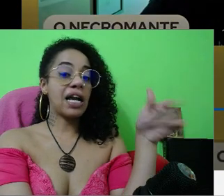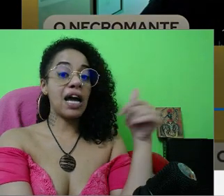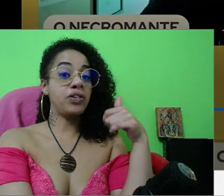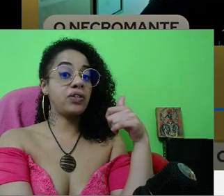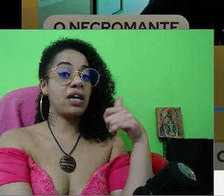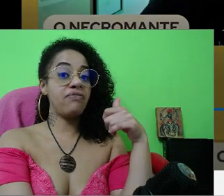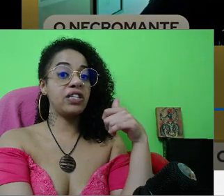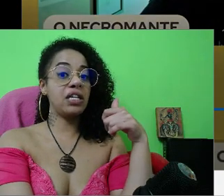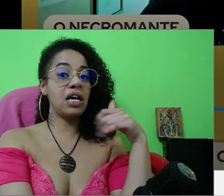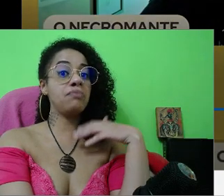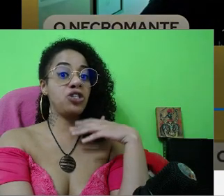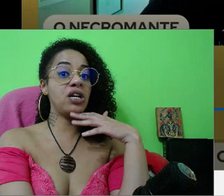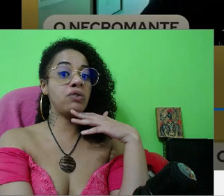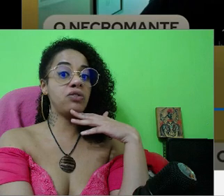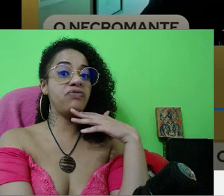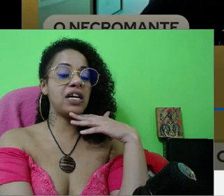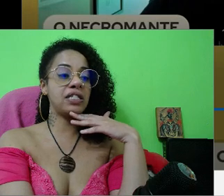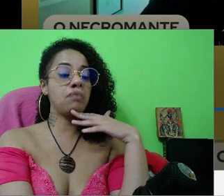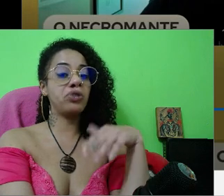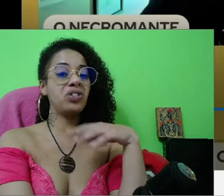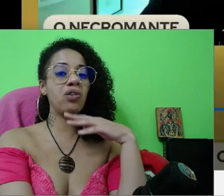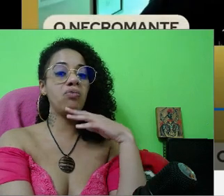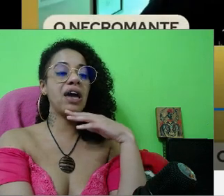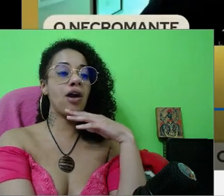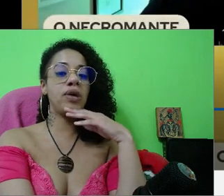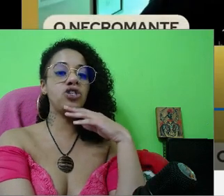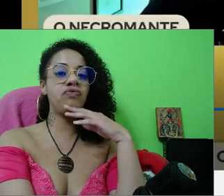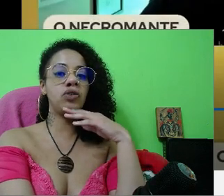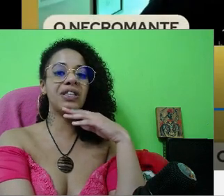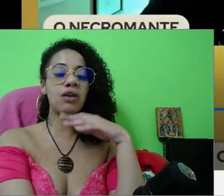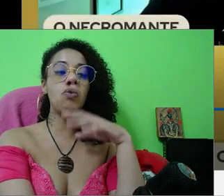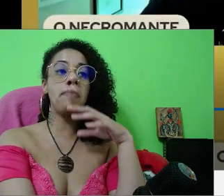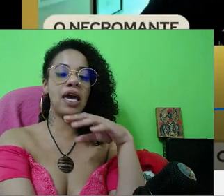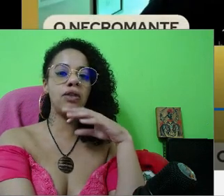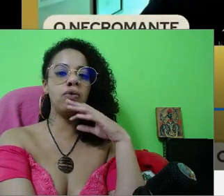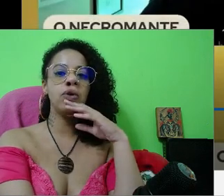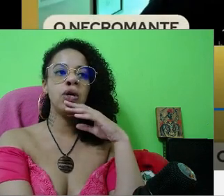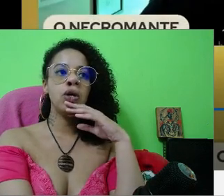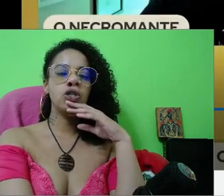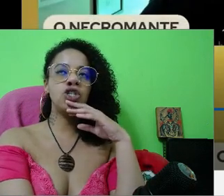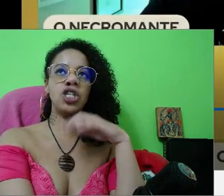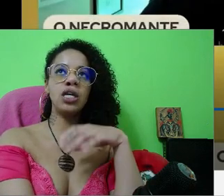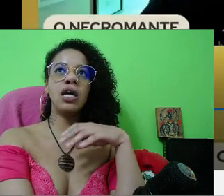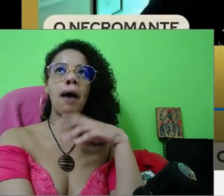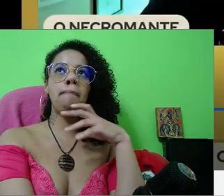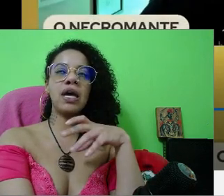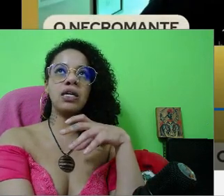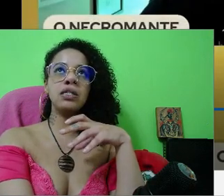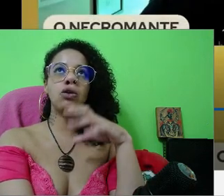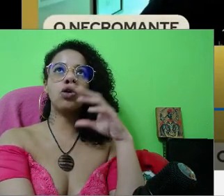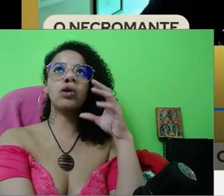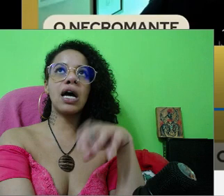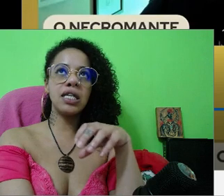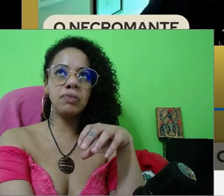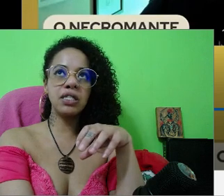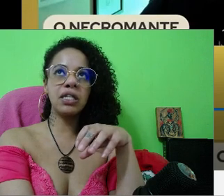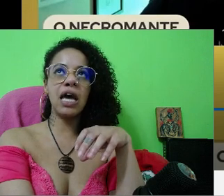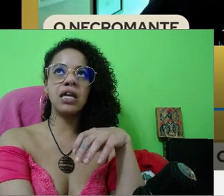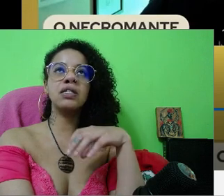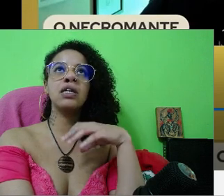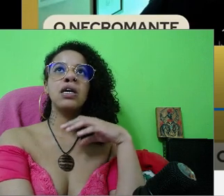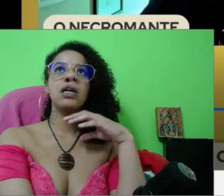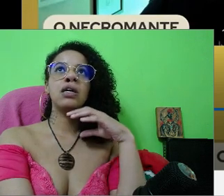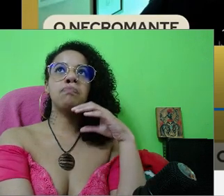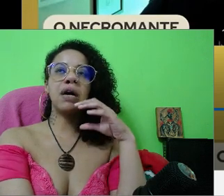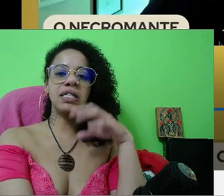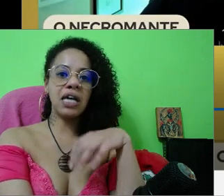Cara isso aí é fazer nada imagina quando faz hein Por isso que eu realmente eu fico até com medo de apenas colocar as